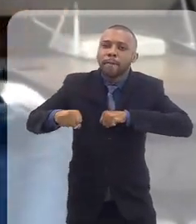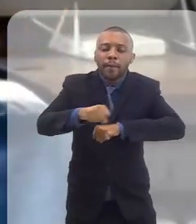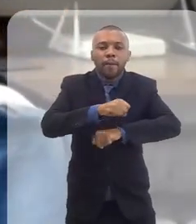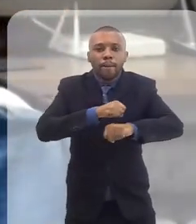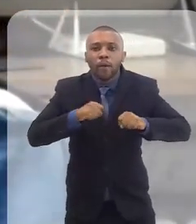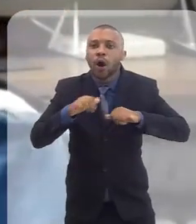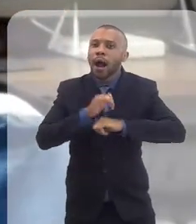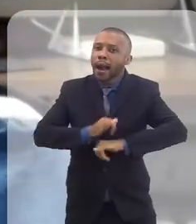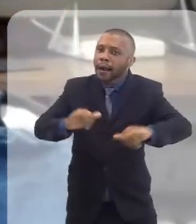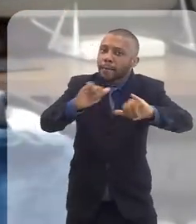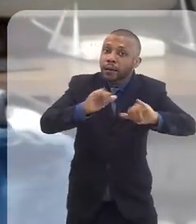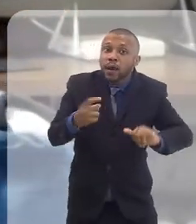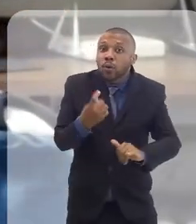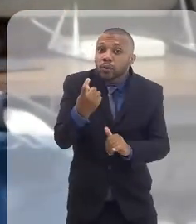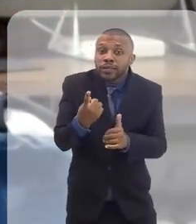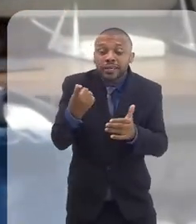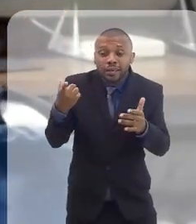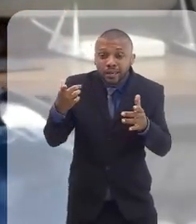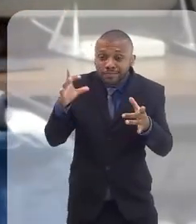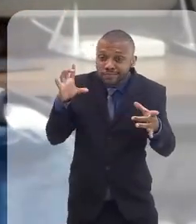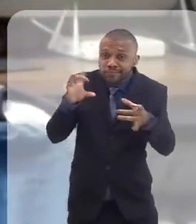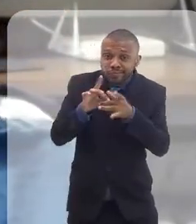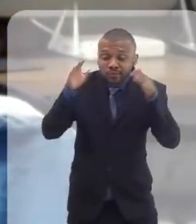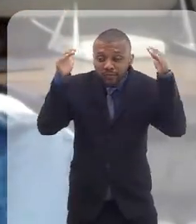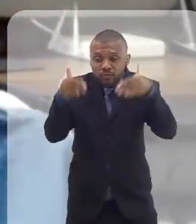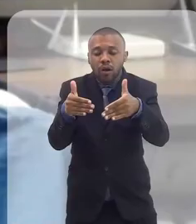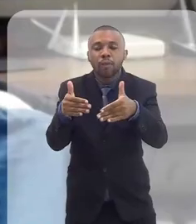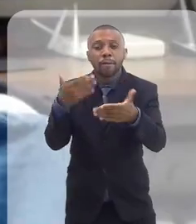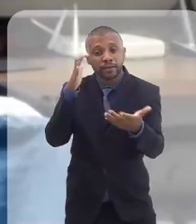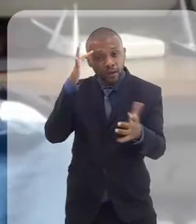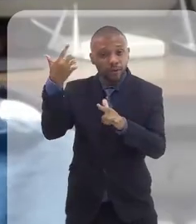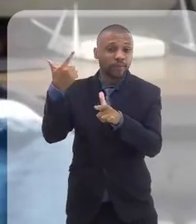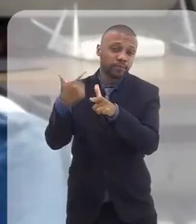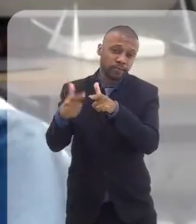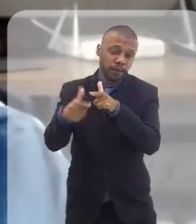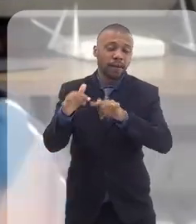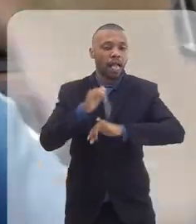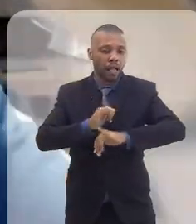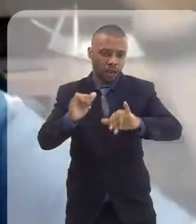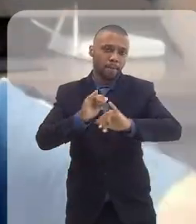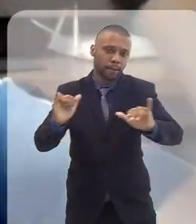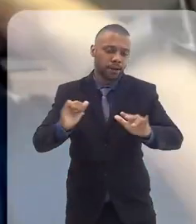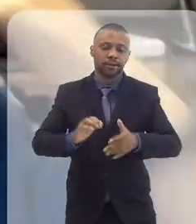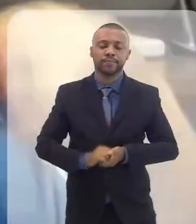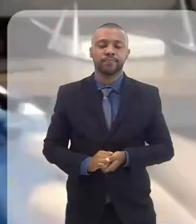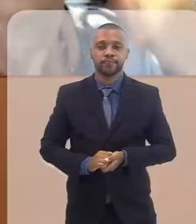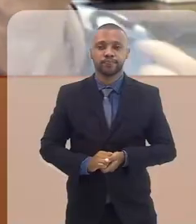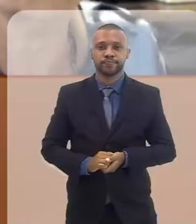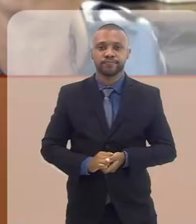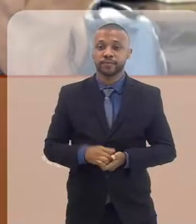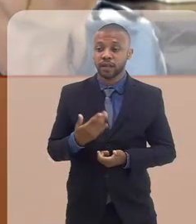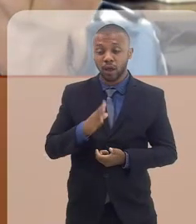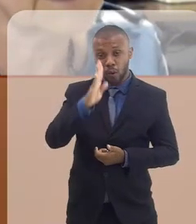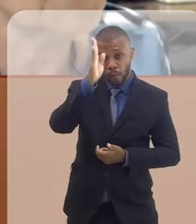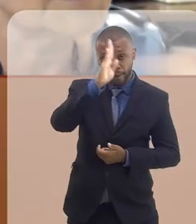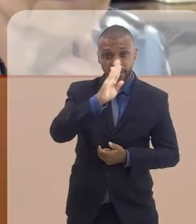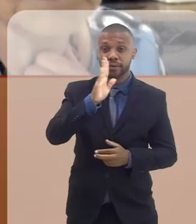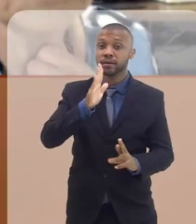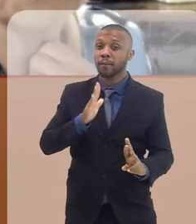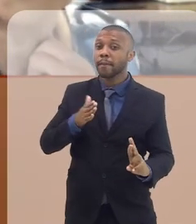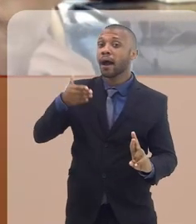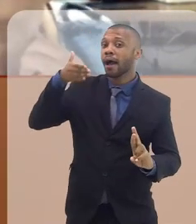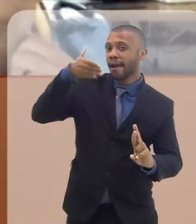que fazer campanha. A única maneira é campanha. Eu vejo dessa forma. E o Brasil, que